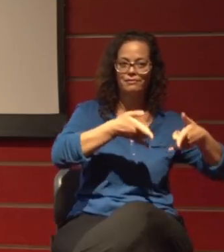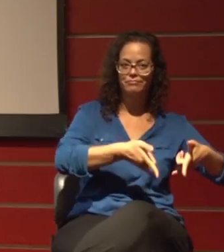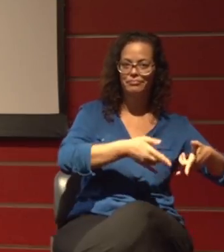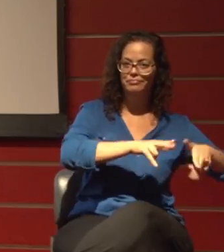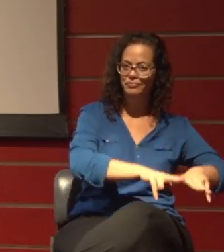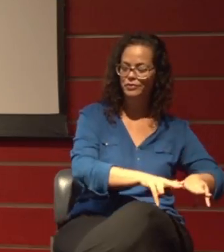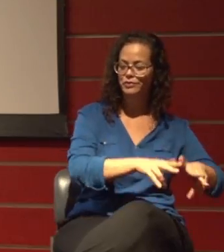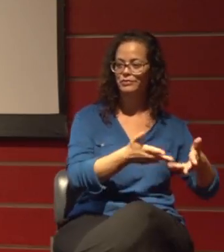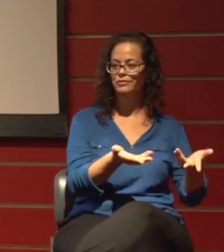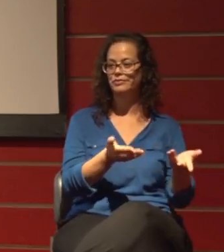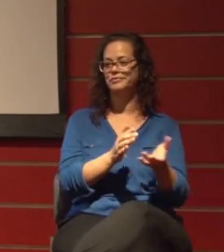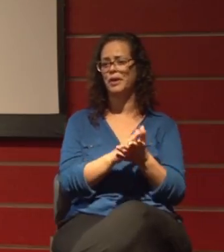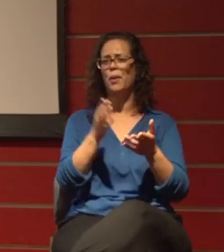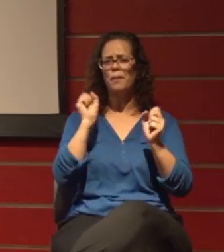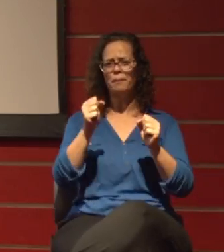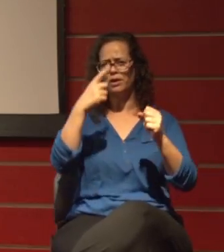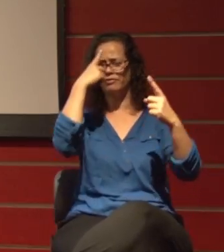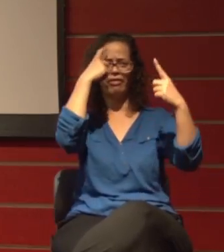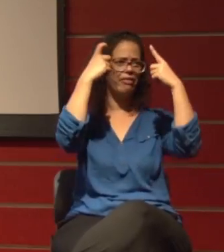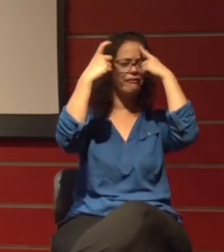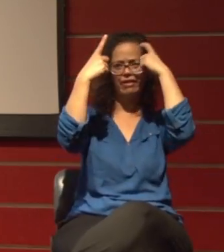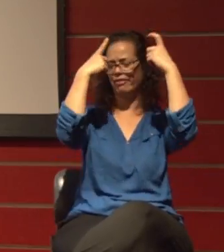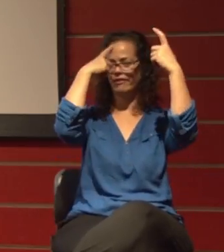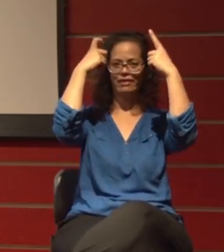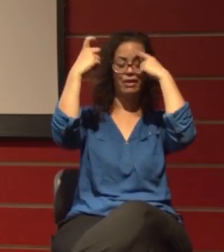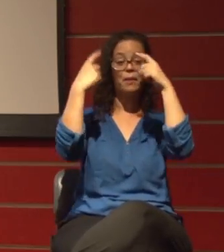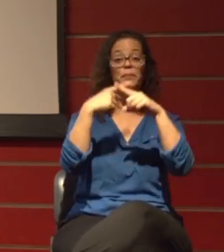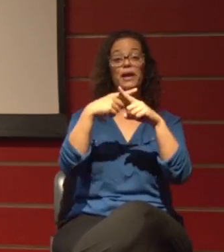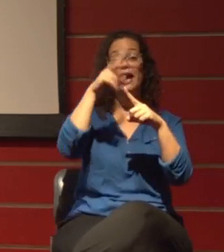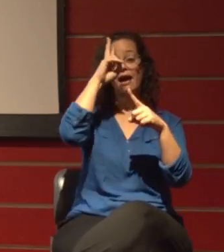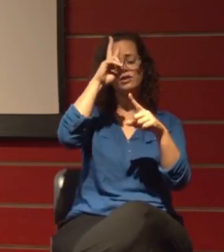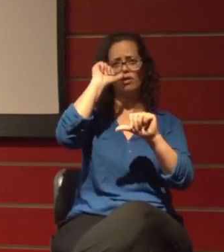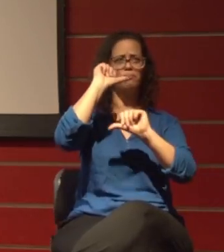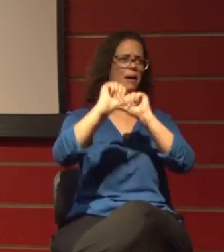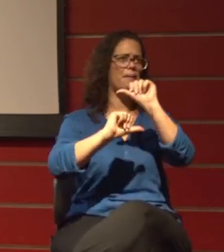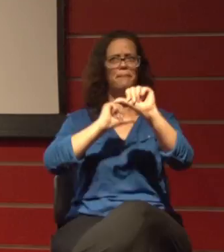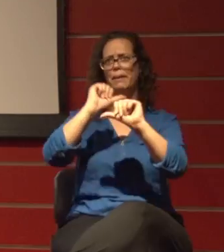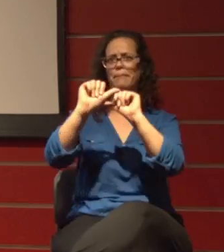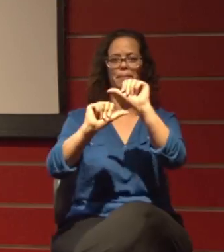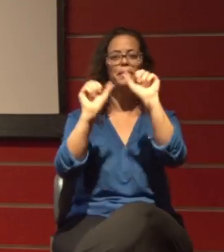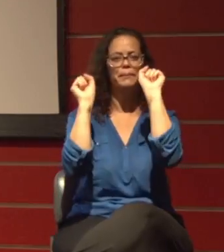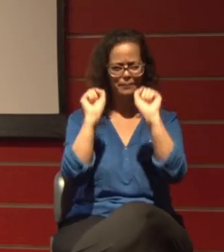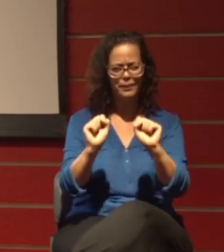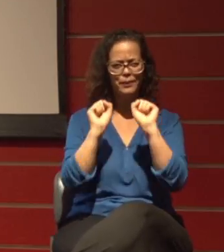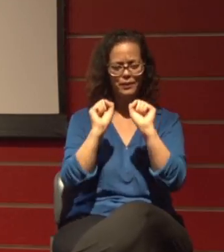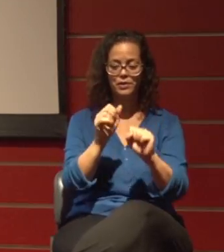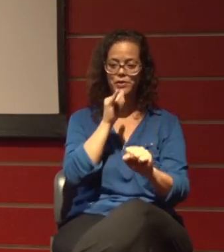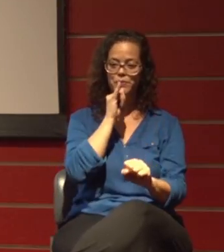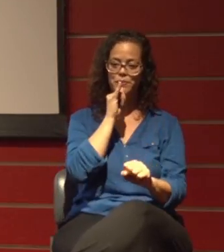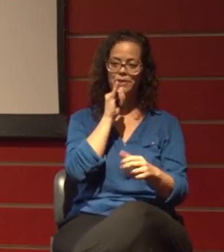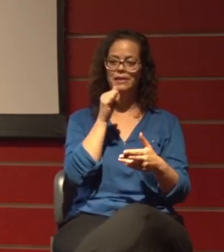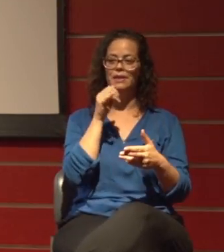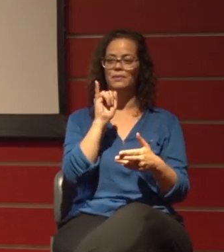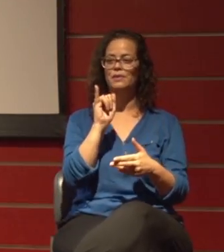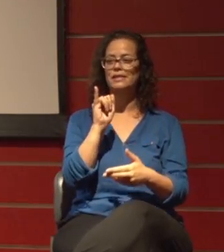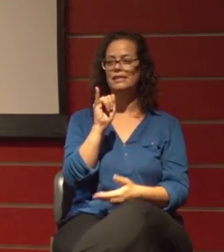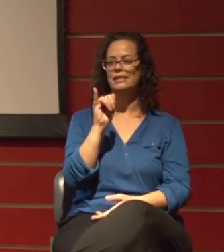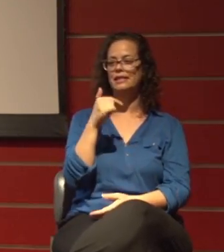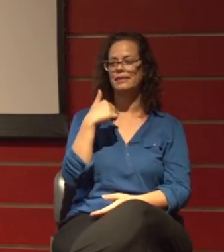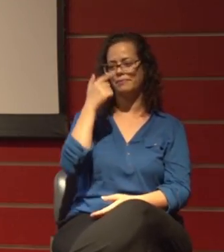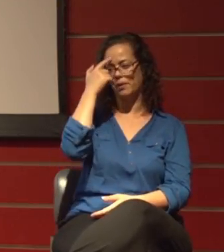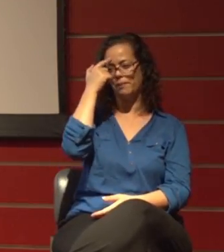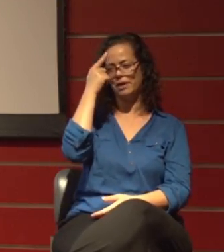coisas entendeu mesmo porque a história pode ir mudando né se de repente aí ó a gente quer introduzir essa esse plot né de que a esposa não